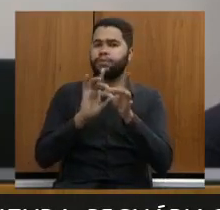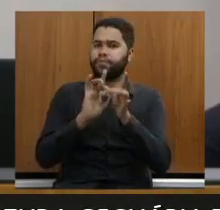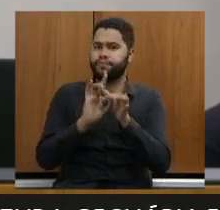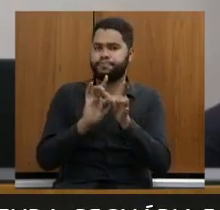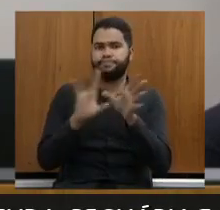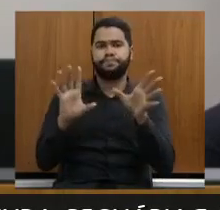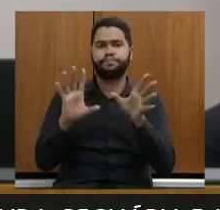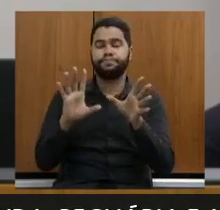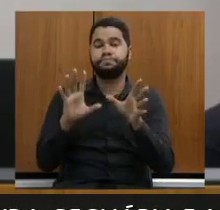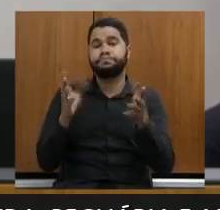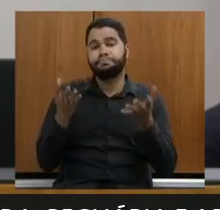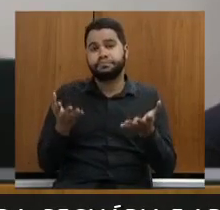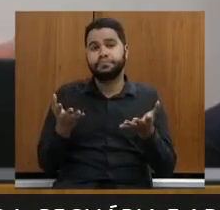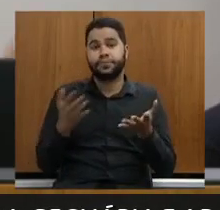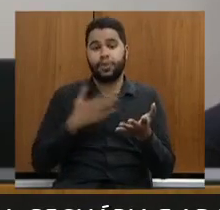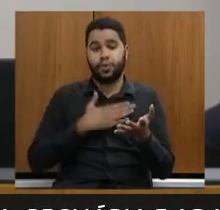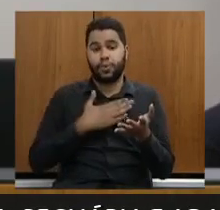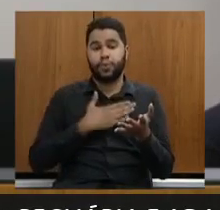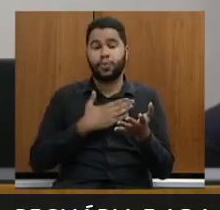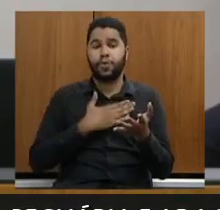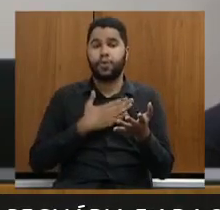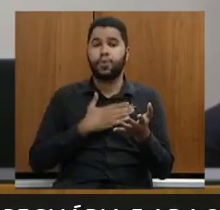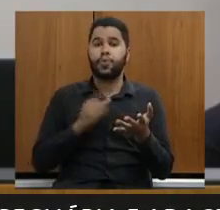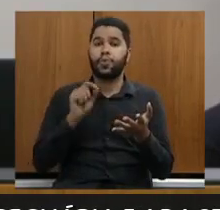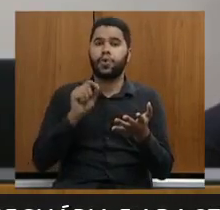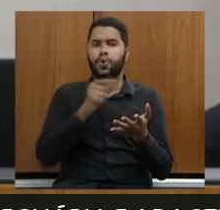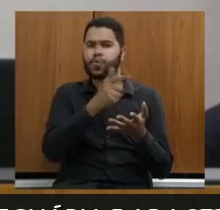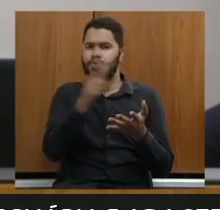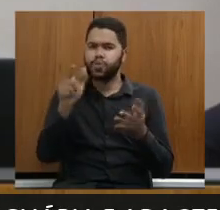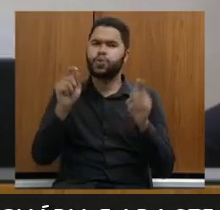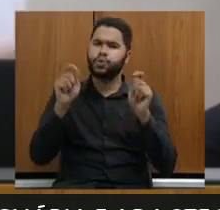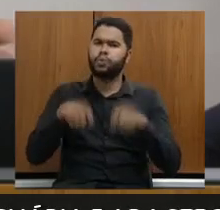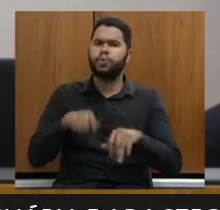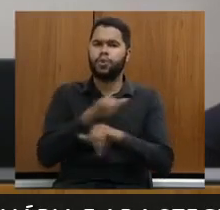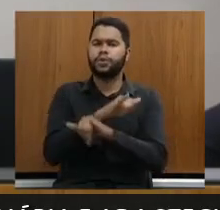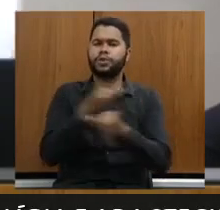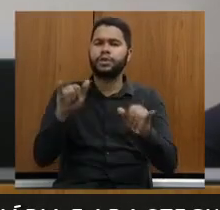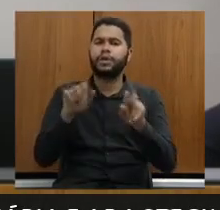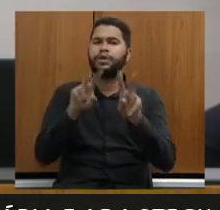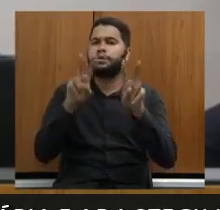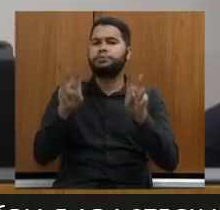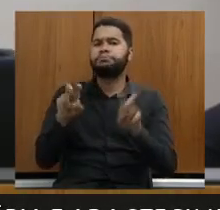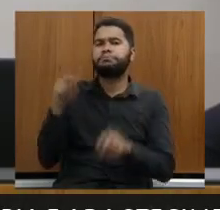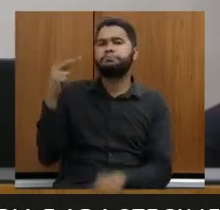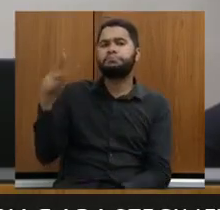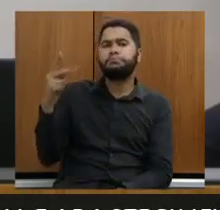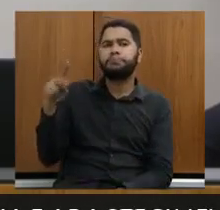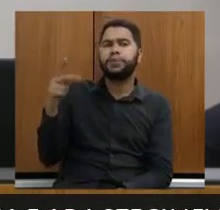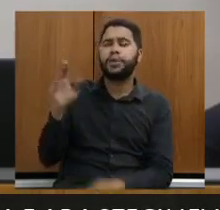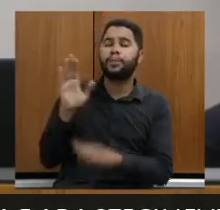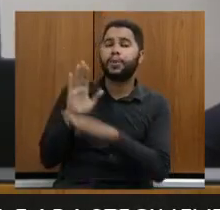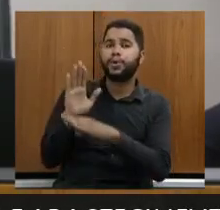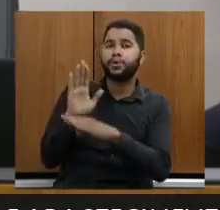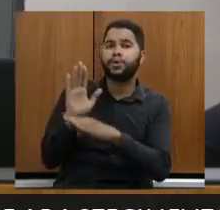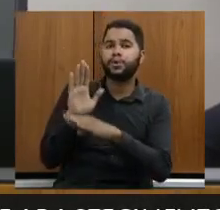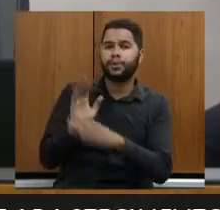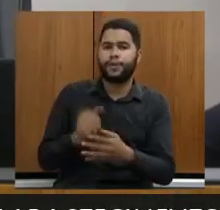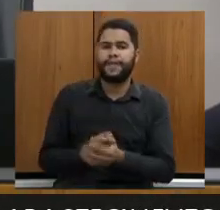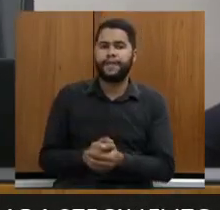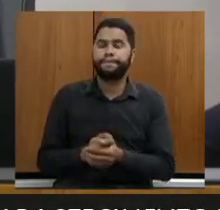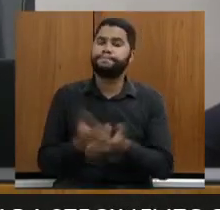disposição pelo menos no meu caso os demais poderão dizer aí sobre a posição deles para ajudar